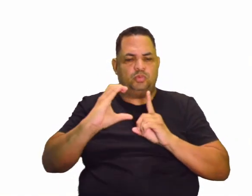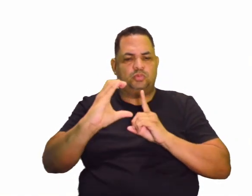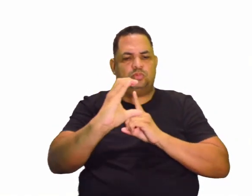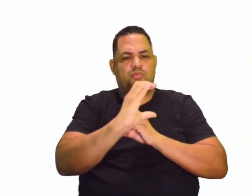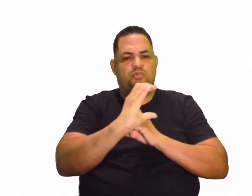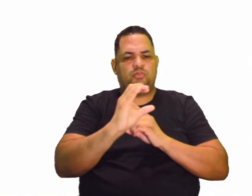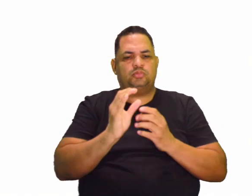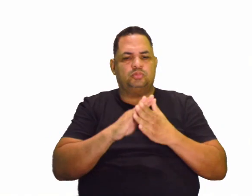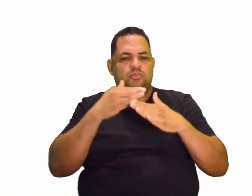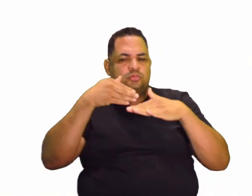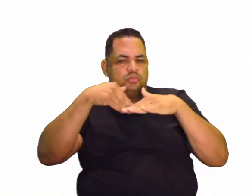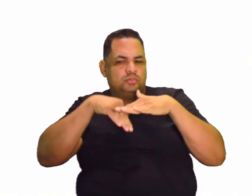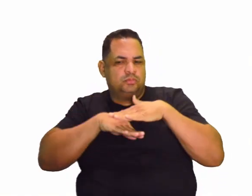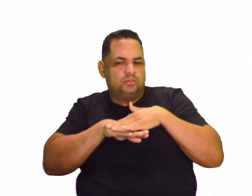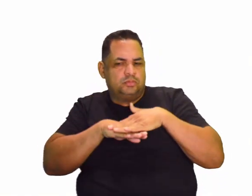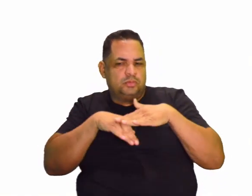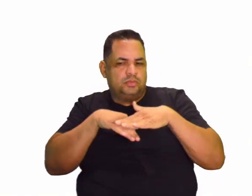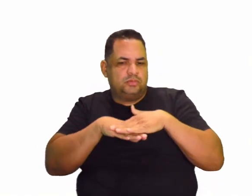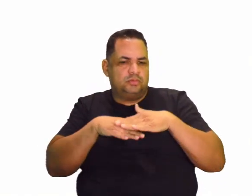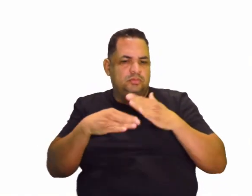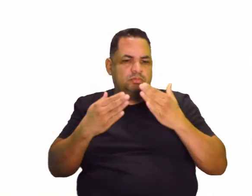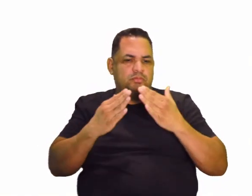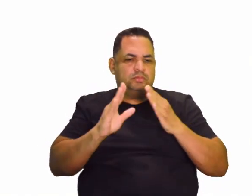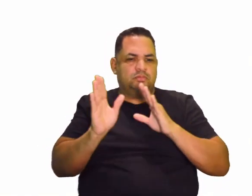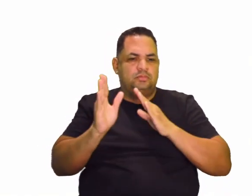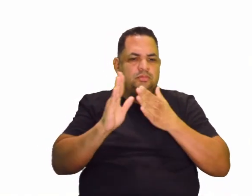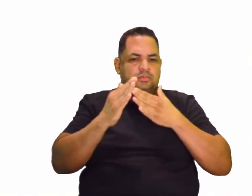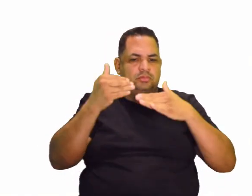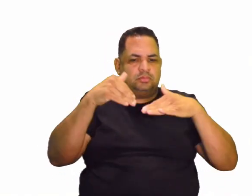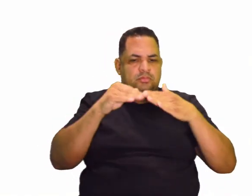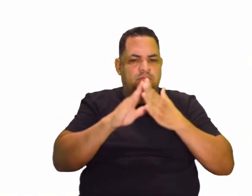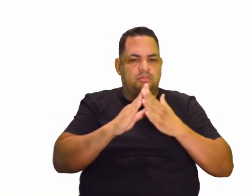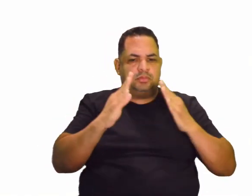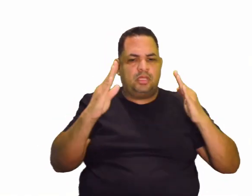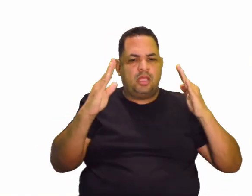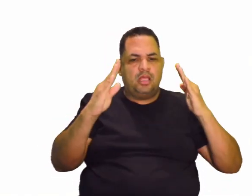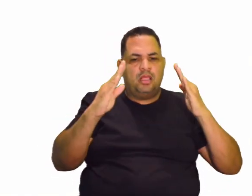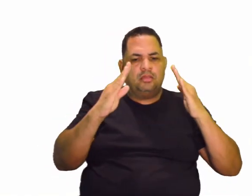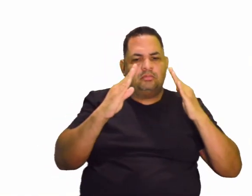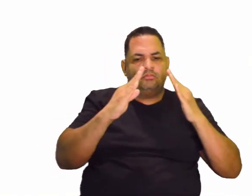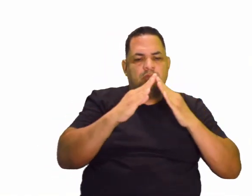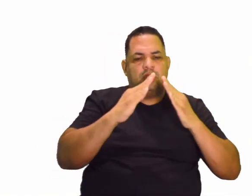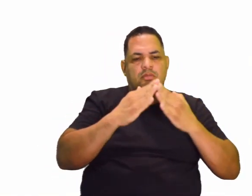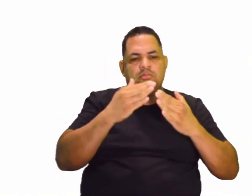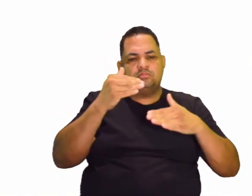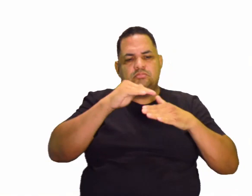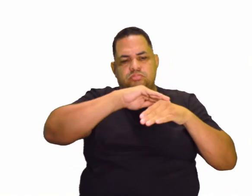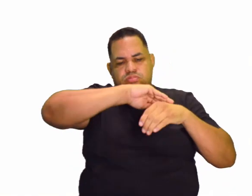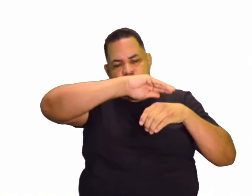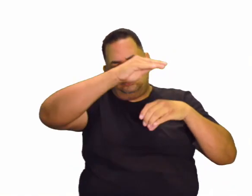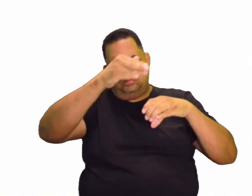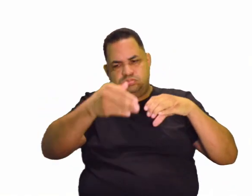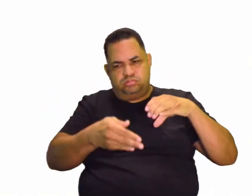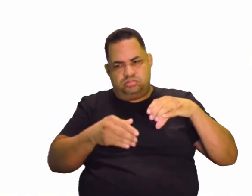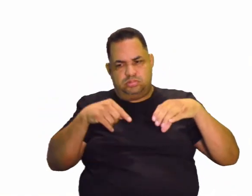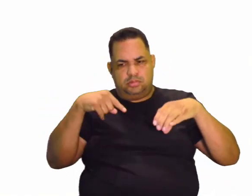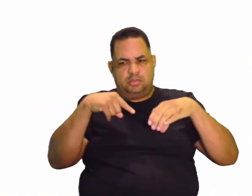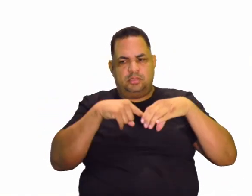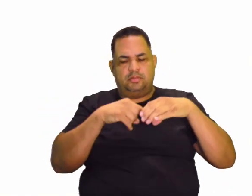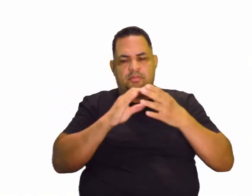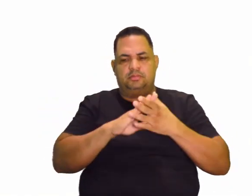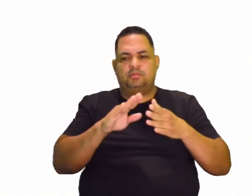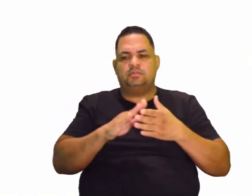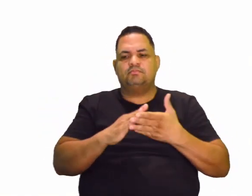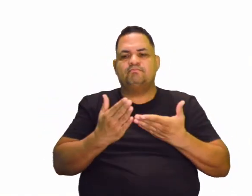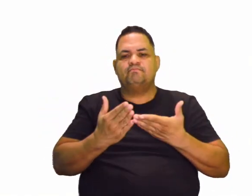refugiados, eles se escondiam, né, em catatumbas, em túmulos subterrâneos, em cavernas. Eles foram muito perseguidos nesse período.